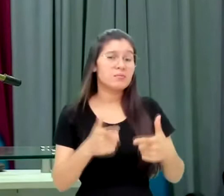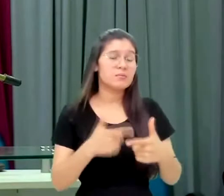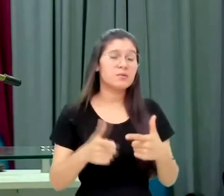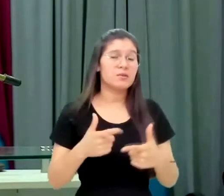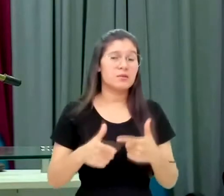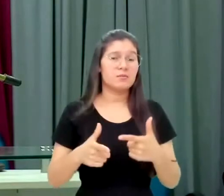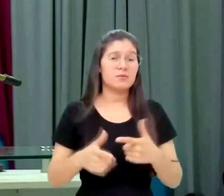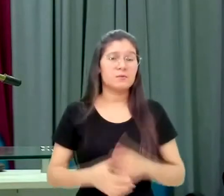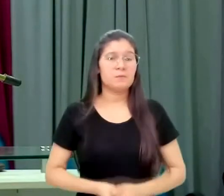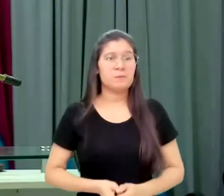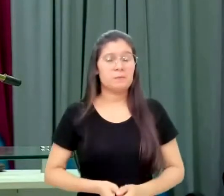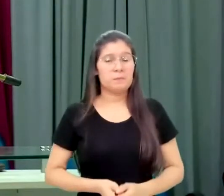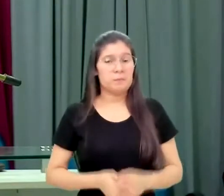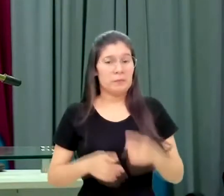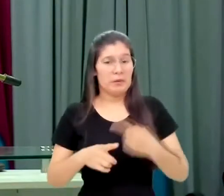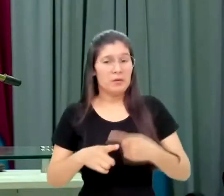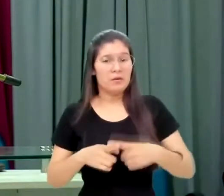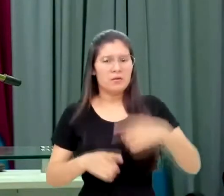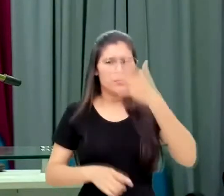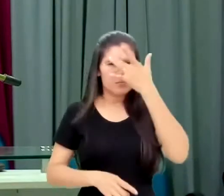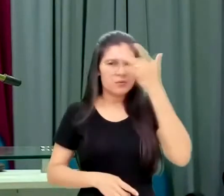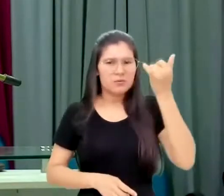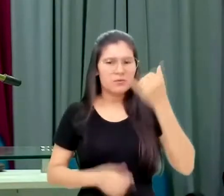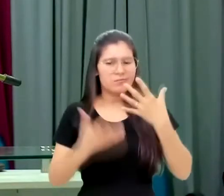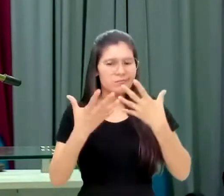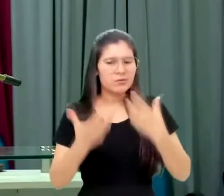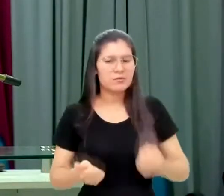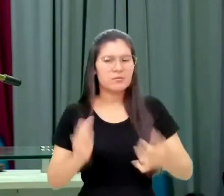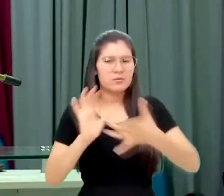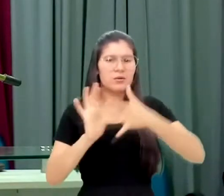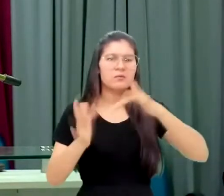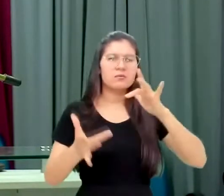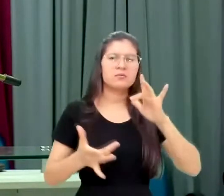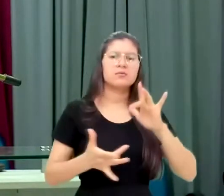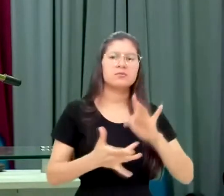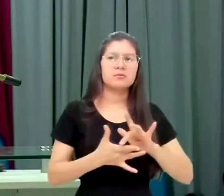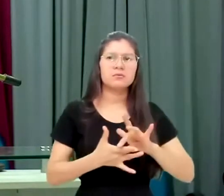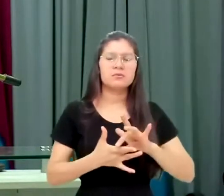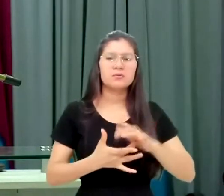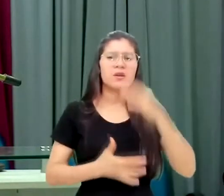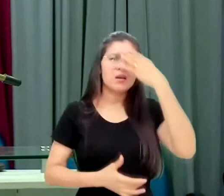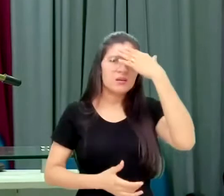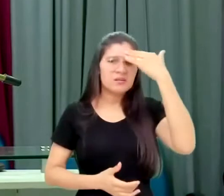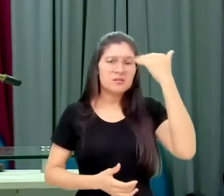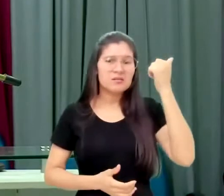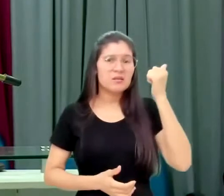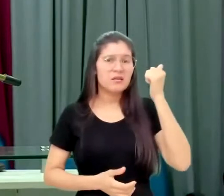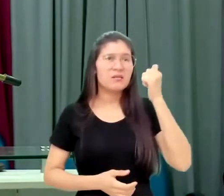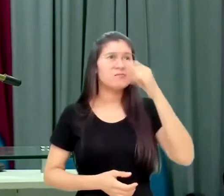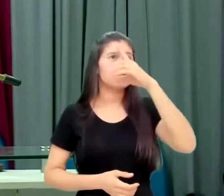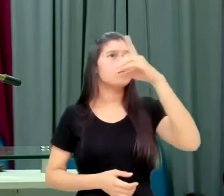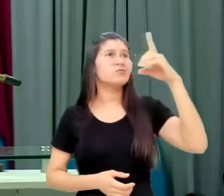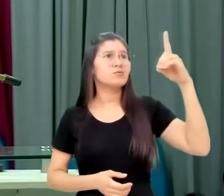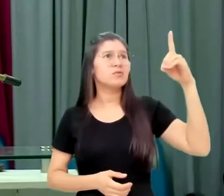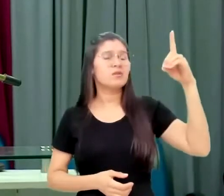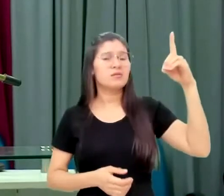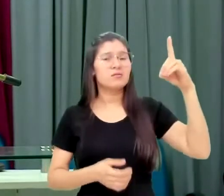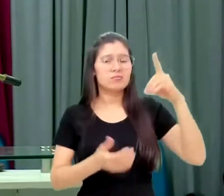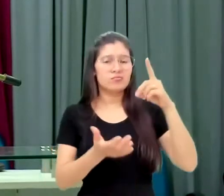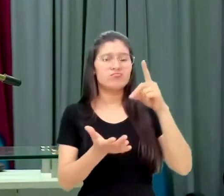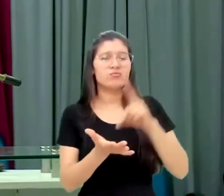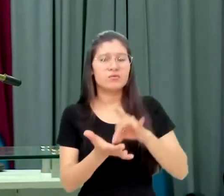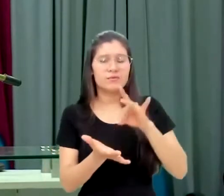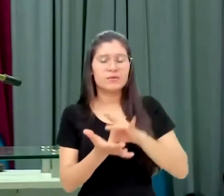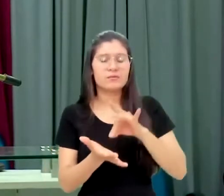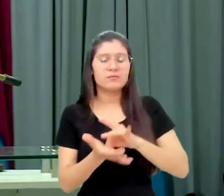que professam a fé no Senhor, têm esquecido um pouco desse Deus verdadeiro, poderoso,